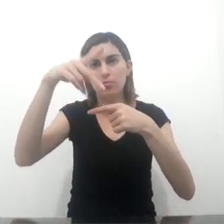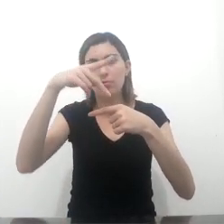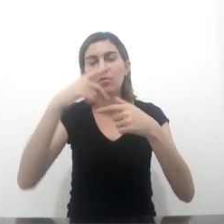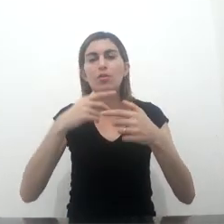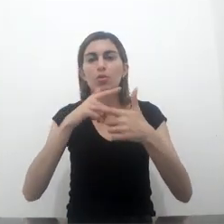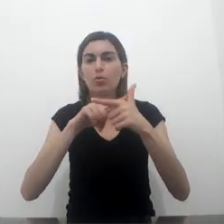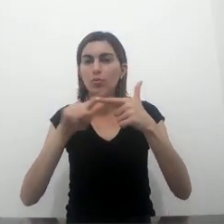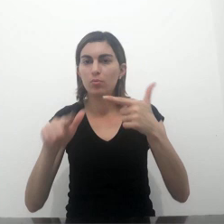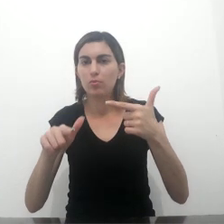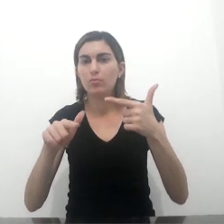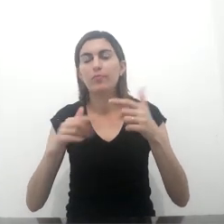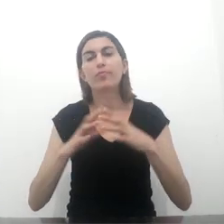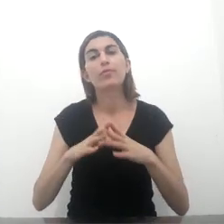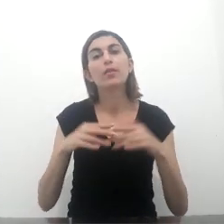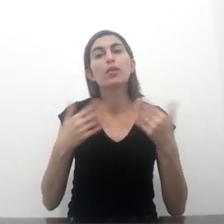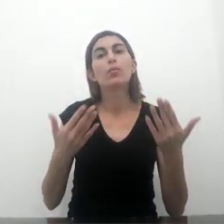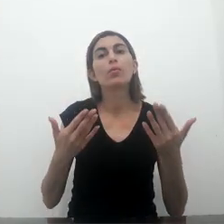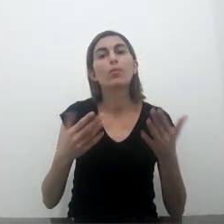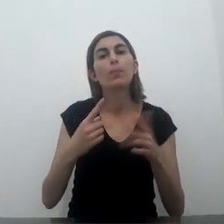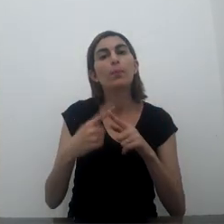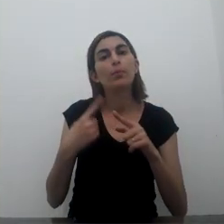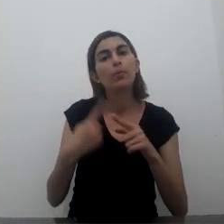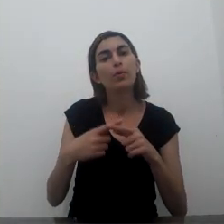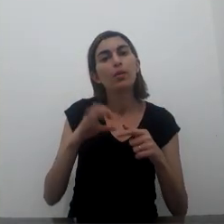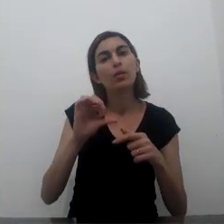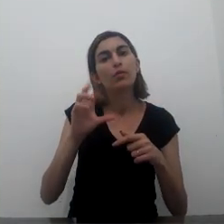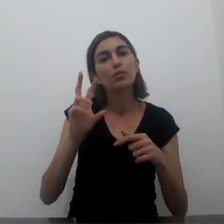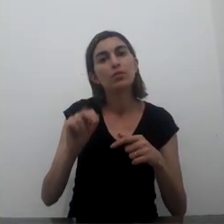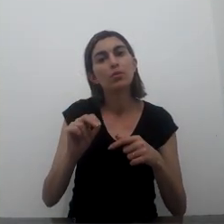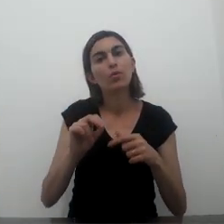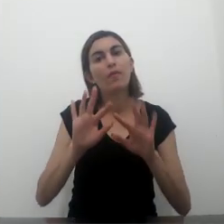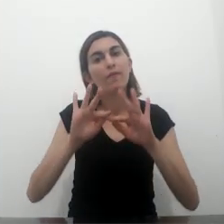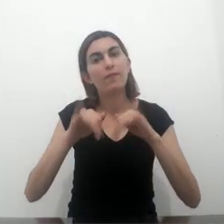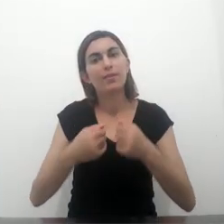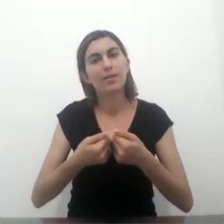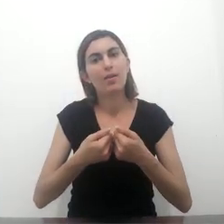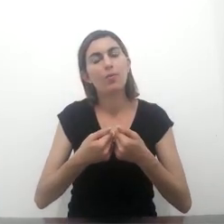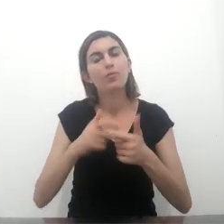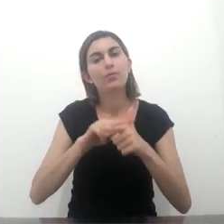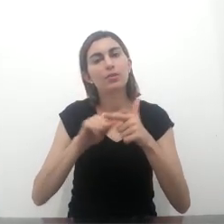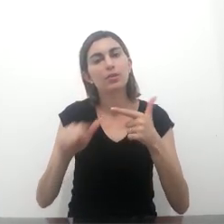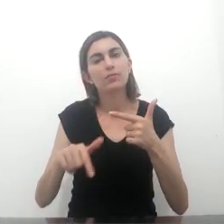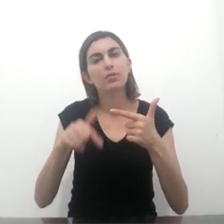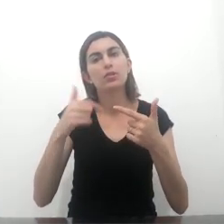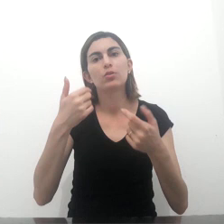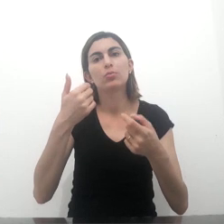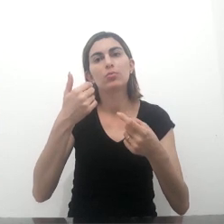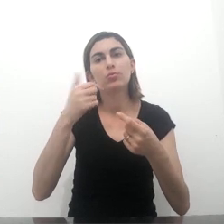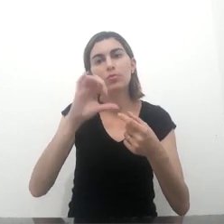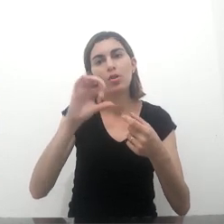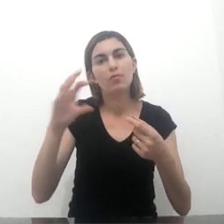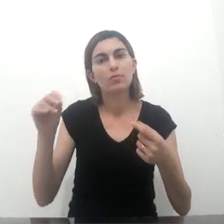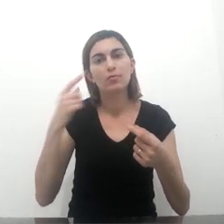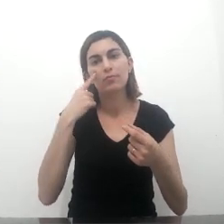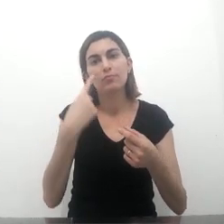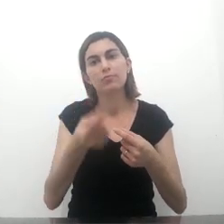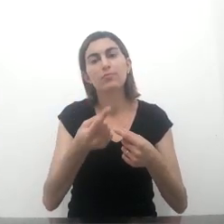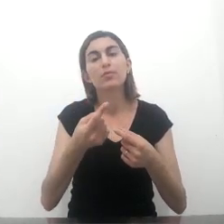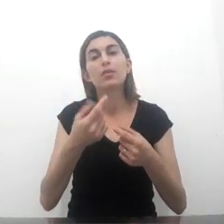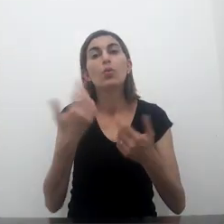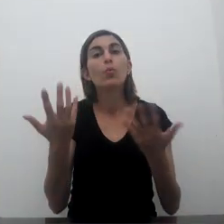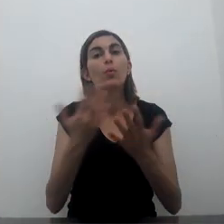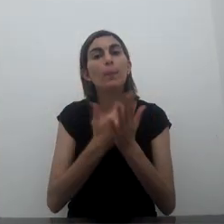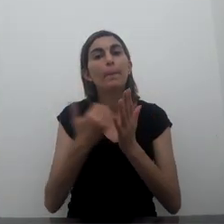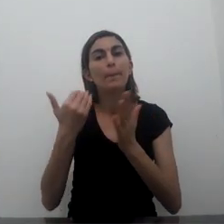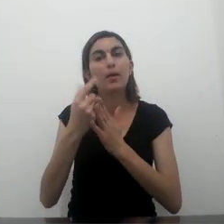ó, 950 dividido por 900. Por que 950? Ele é o valor final. Dividido por 900. Veja que vai